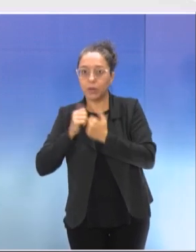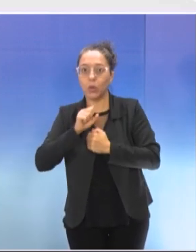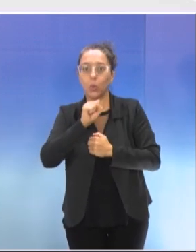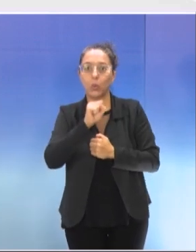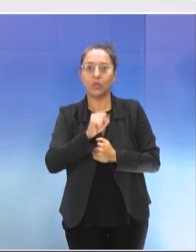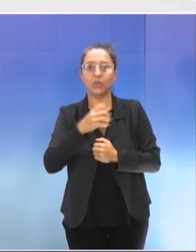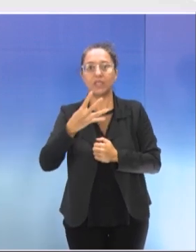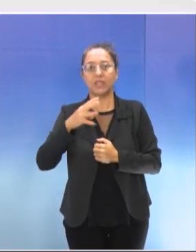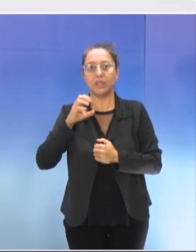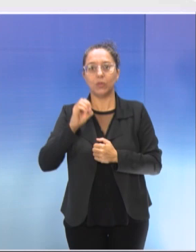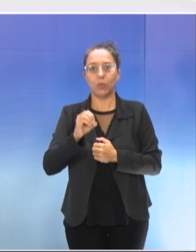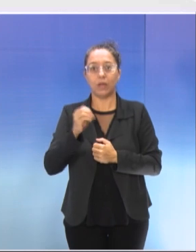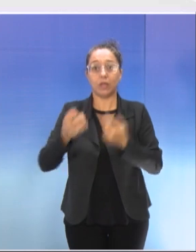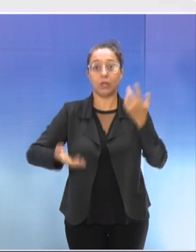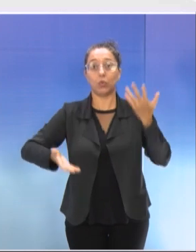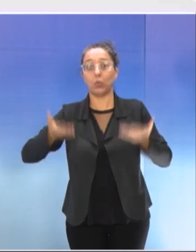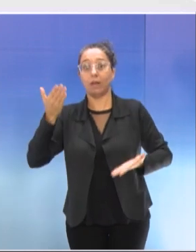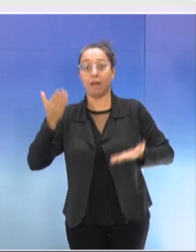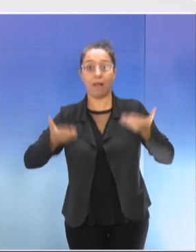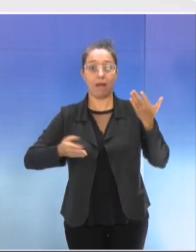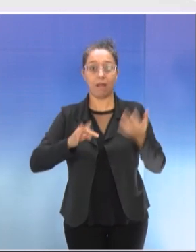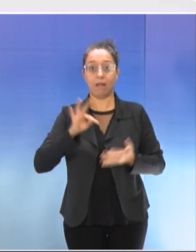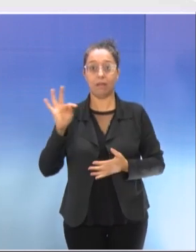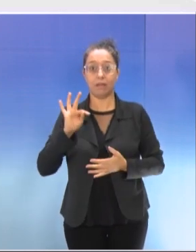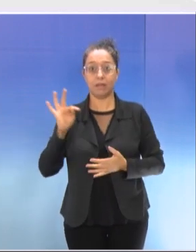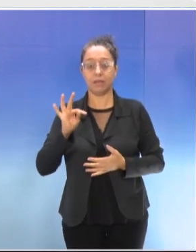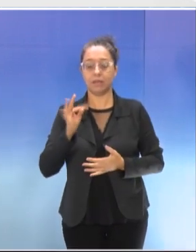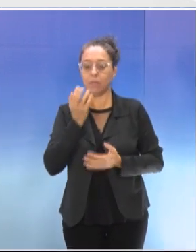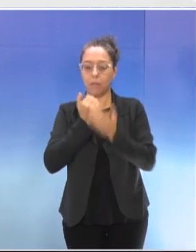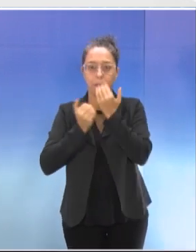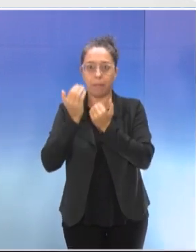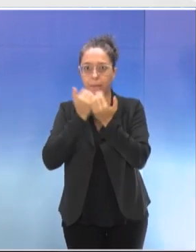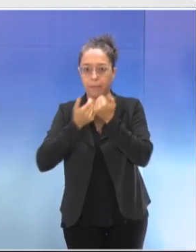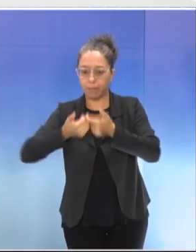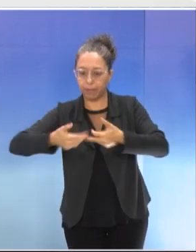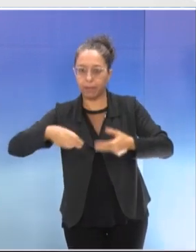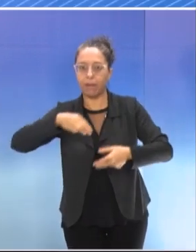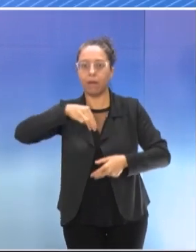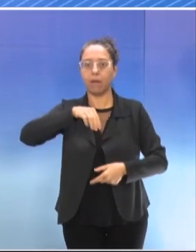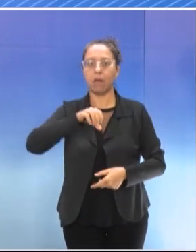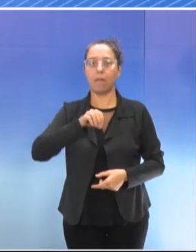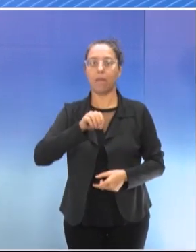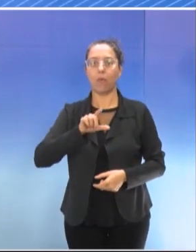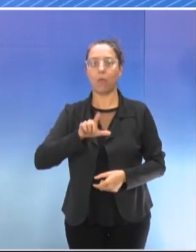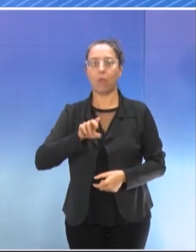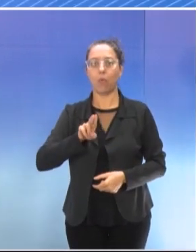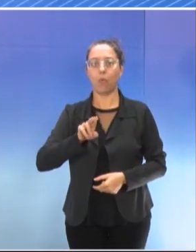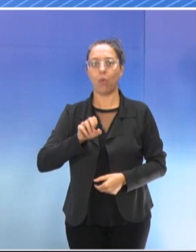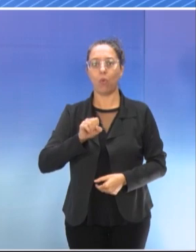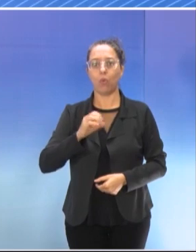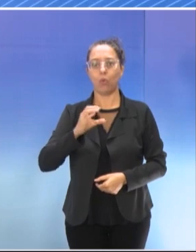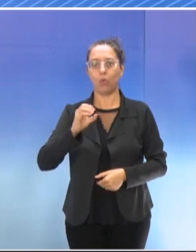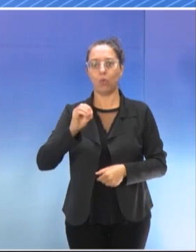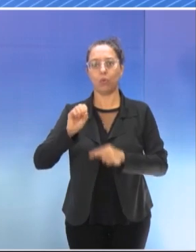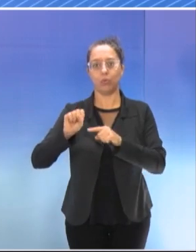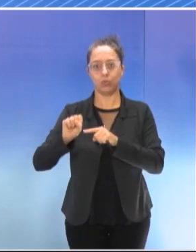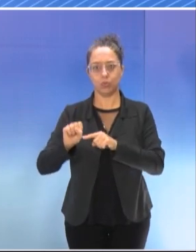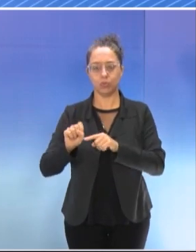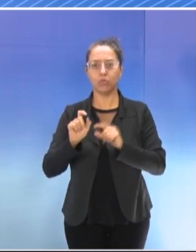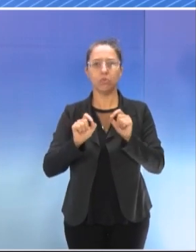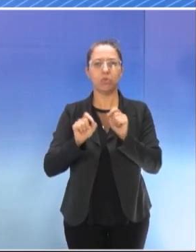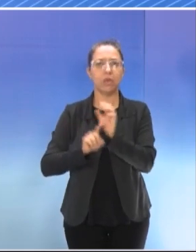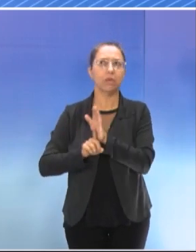mil toneladas de molusco. Então nós precisamos entender o seguinte: o que declinou e o